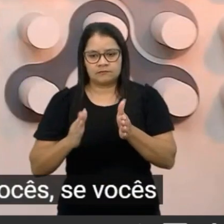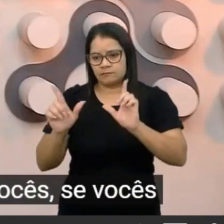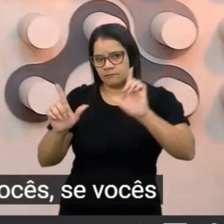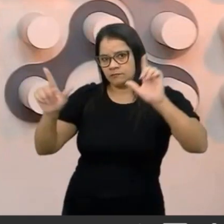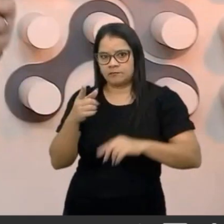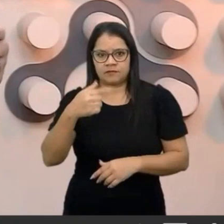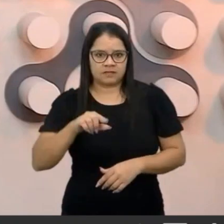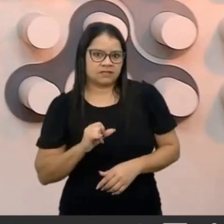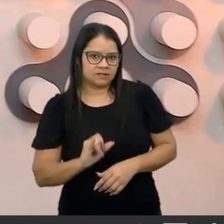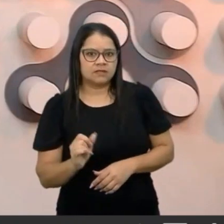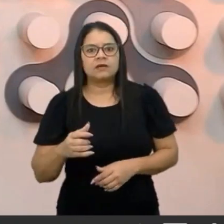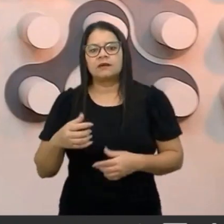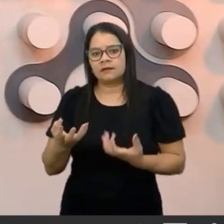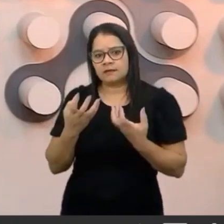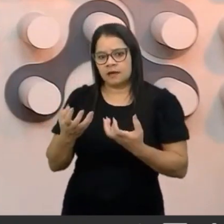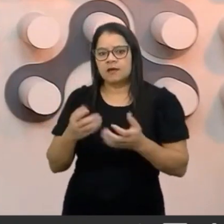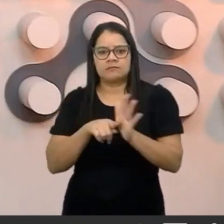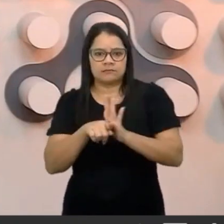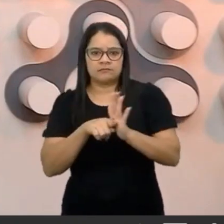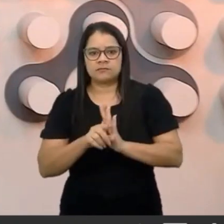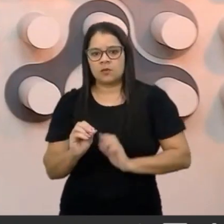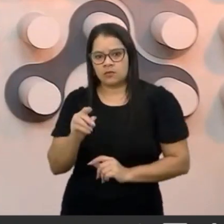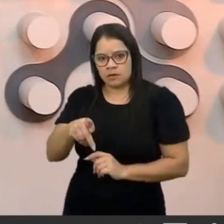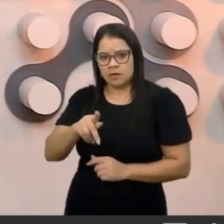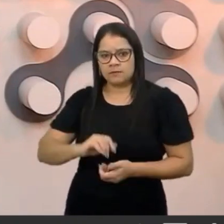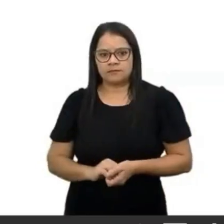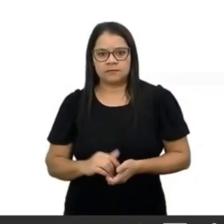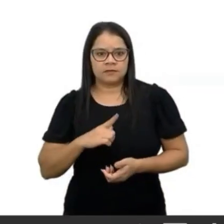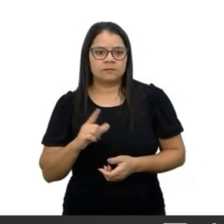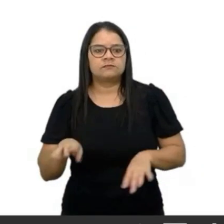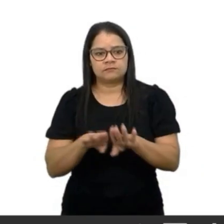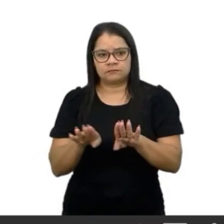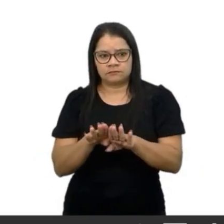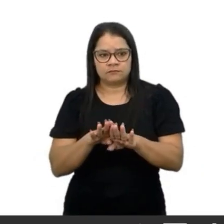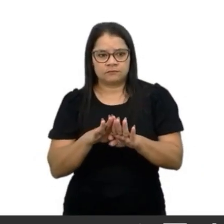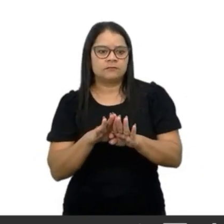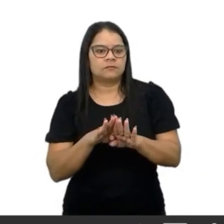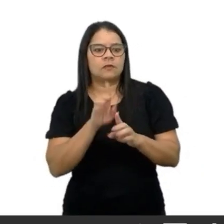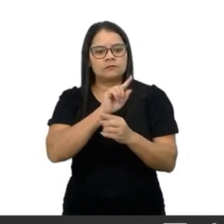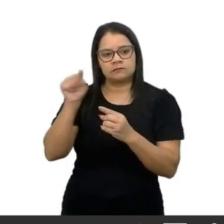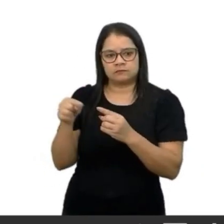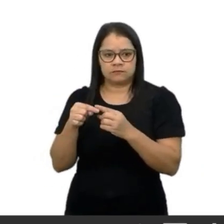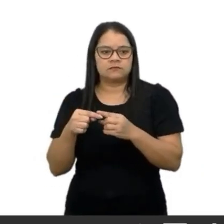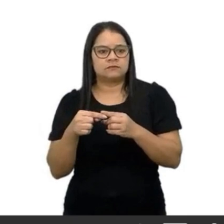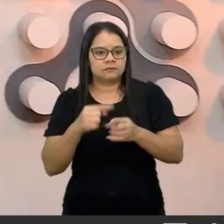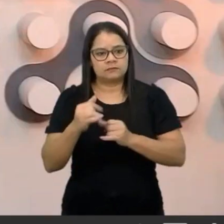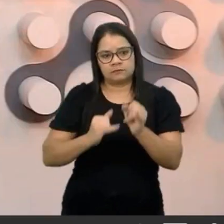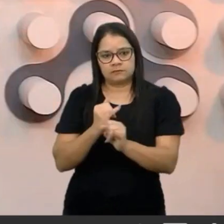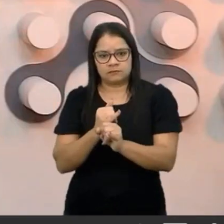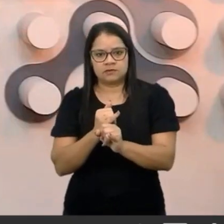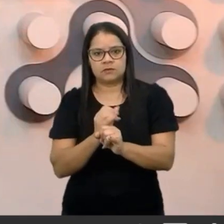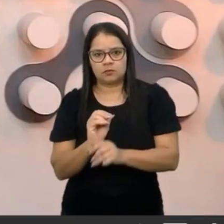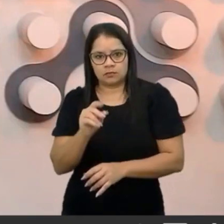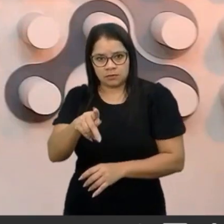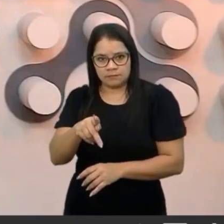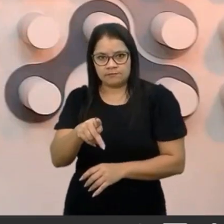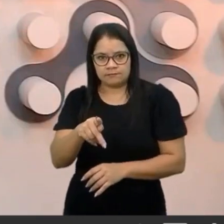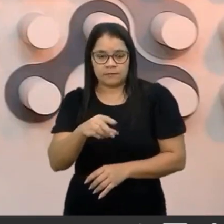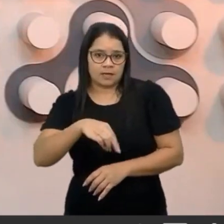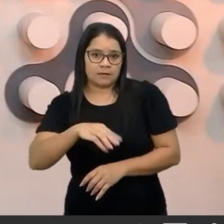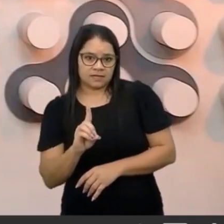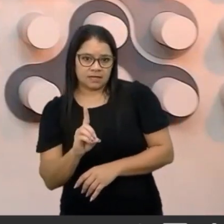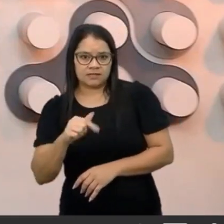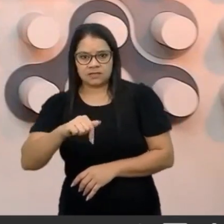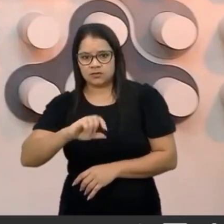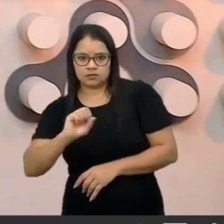tela para vocês, se vocês quiserem depois consultar, ok? E temos também aí os objetivos do material digital, ok? Tanto do MD